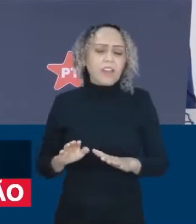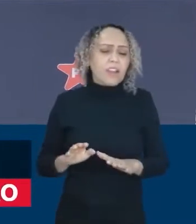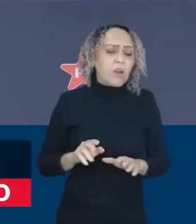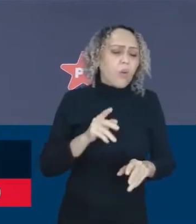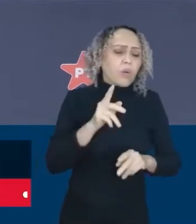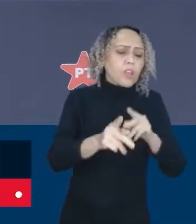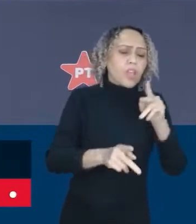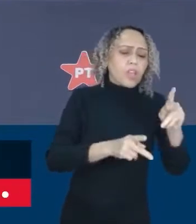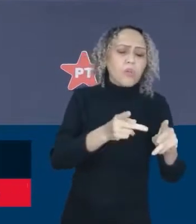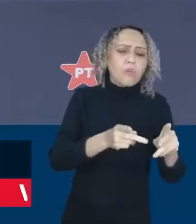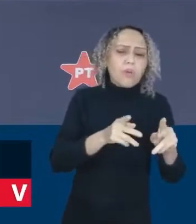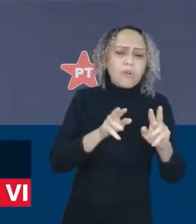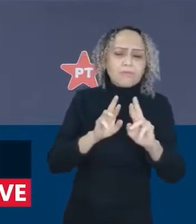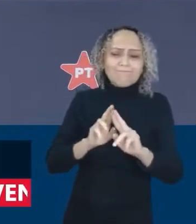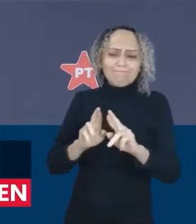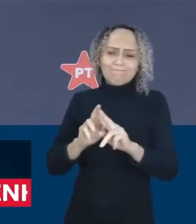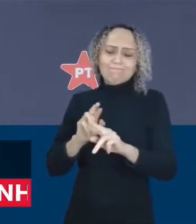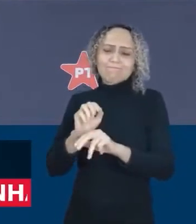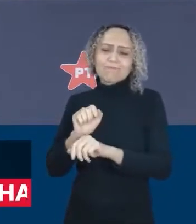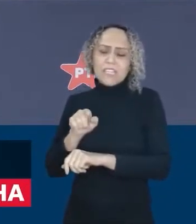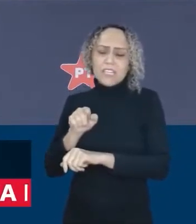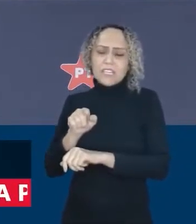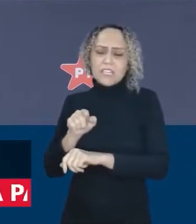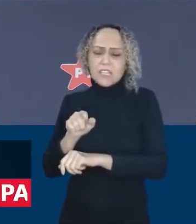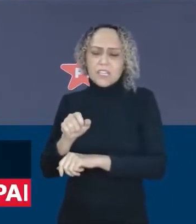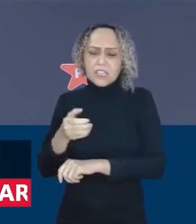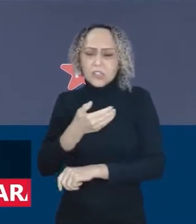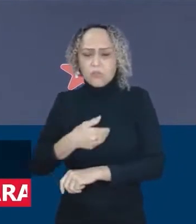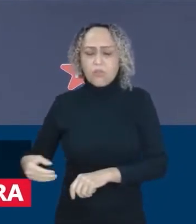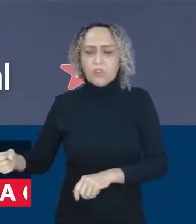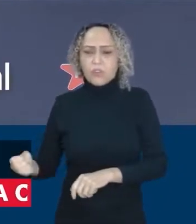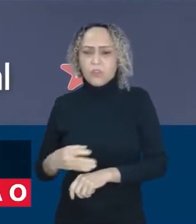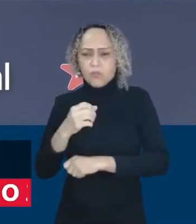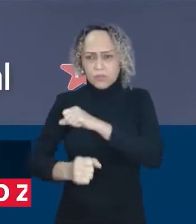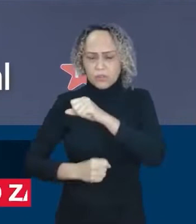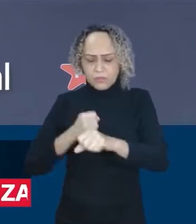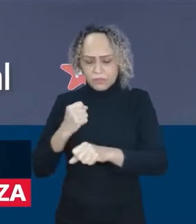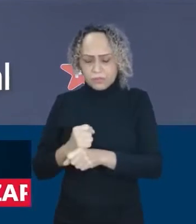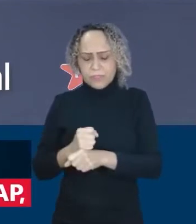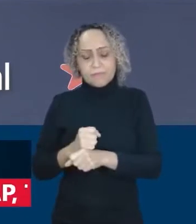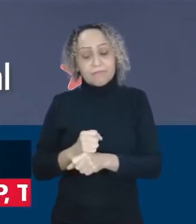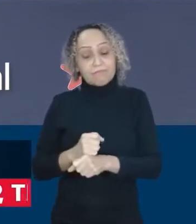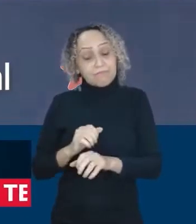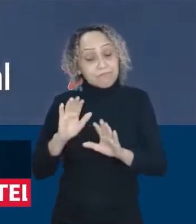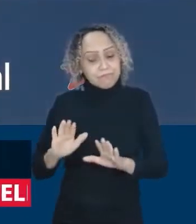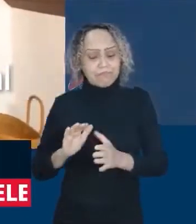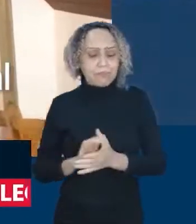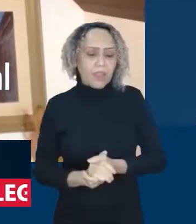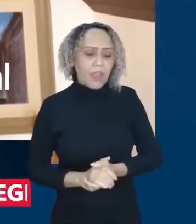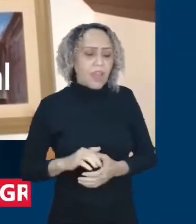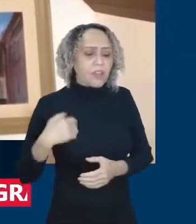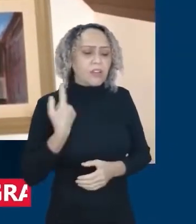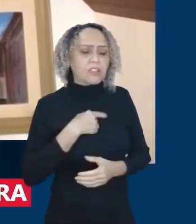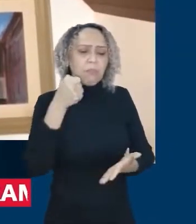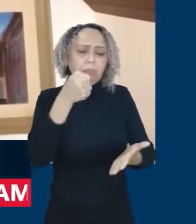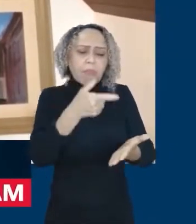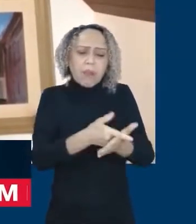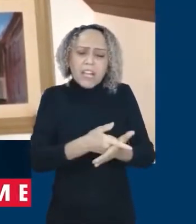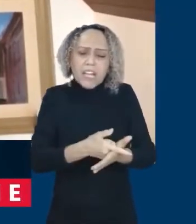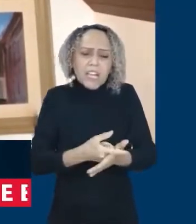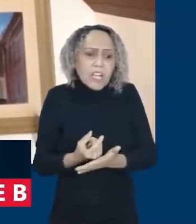Nós estamos pagando preços absurdos de energia elétrica e de água. Eu acho que o fundamental do novo governo